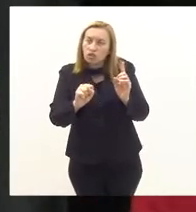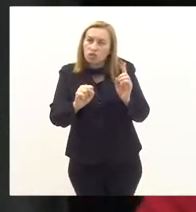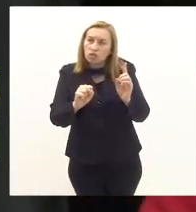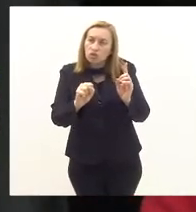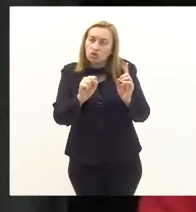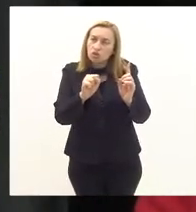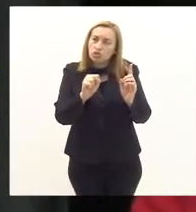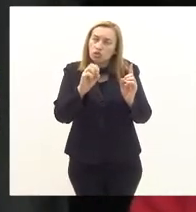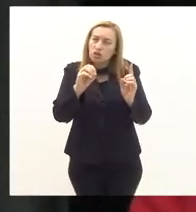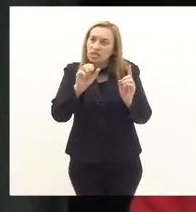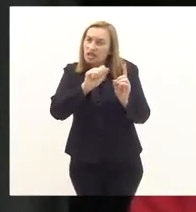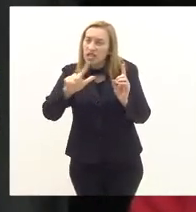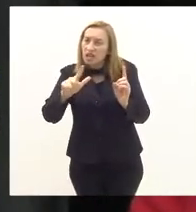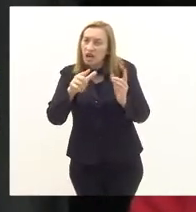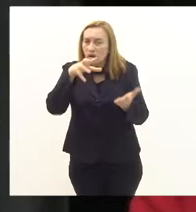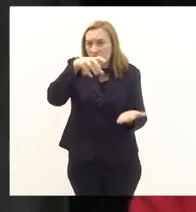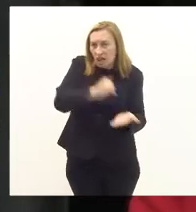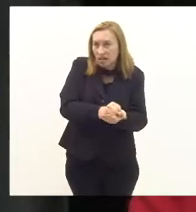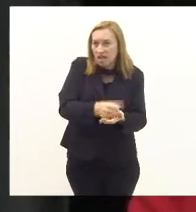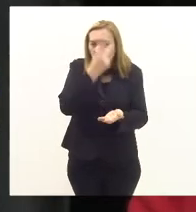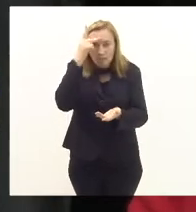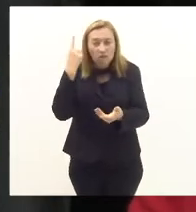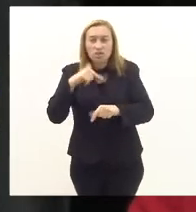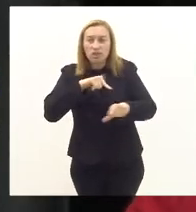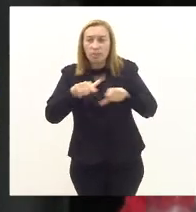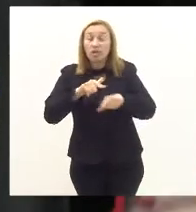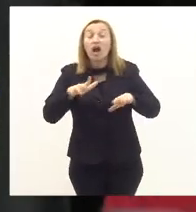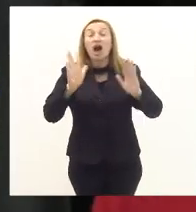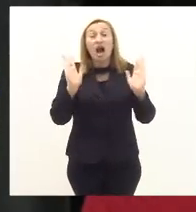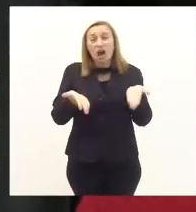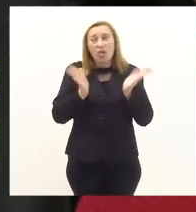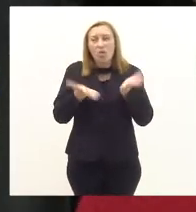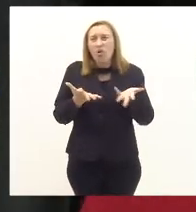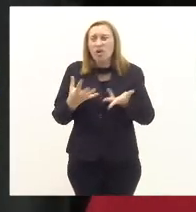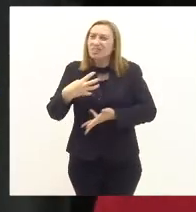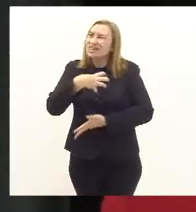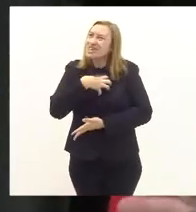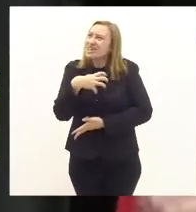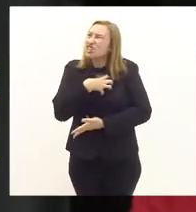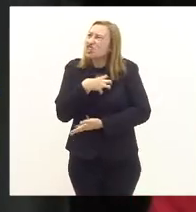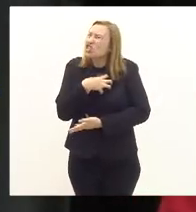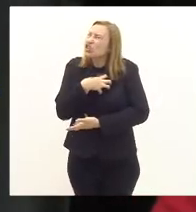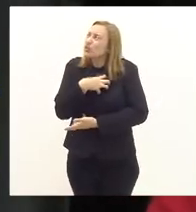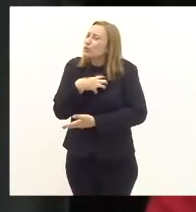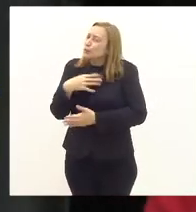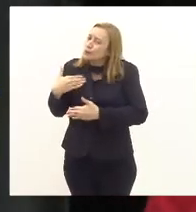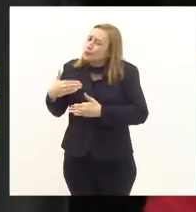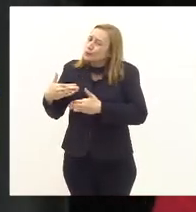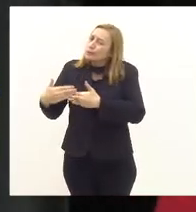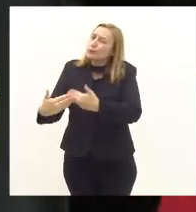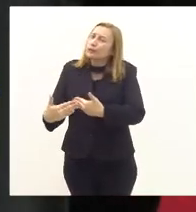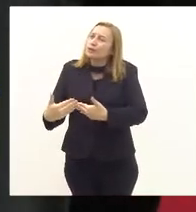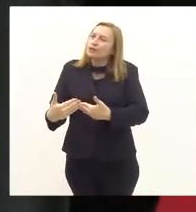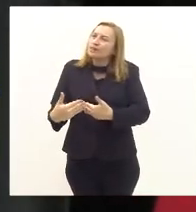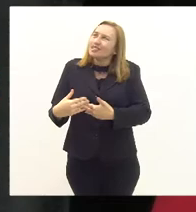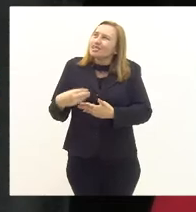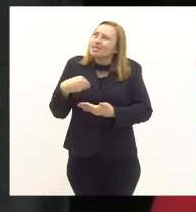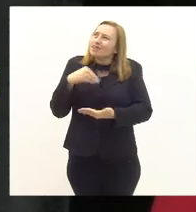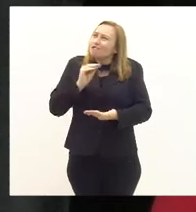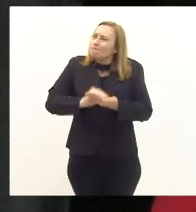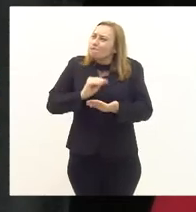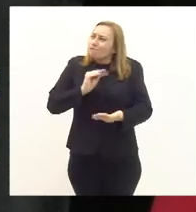do cadastro para o trabalhador. Agora, o que eu tenho sentido ao longo desses anos é que há uma